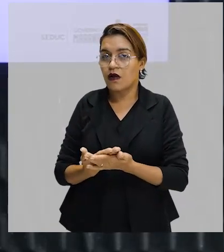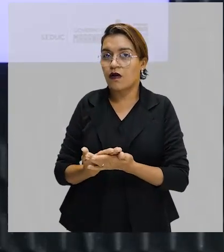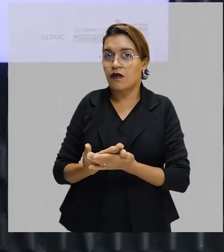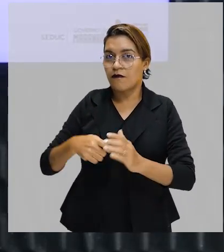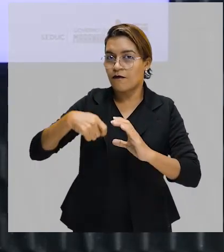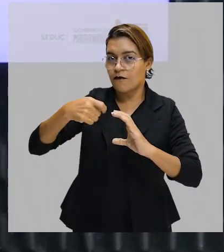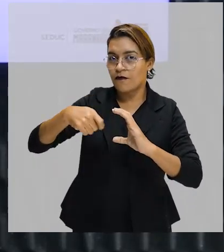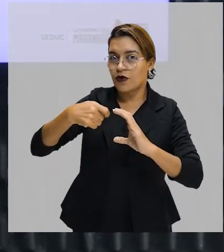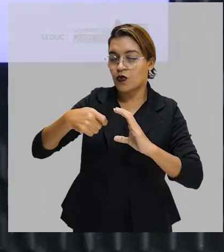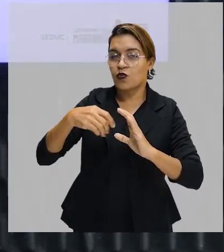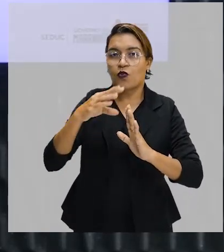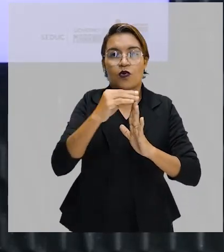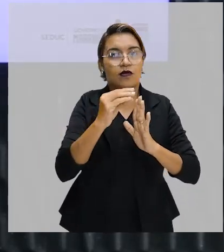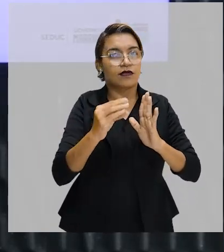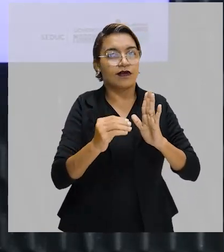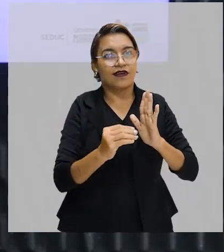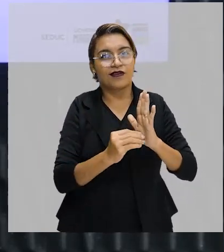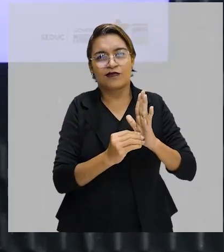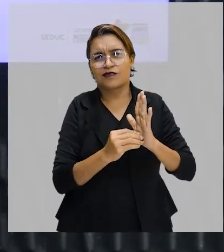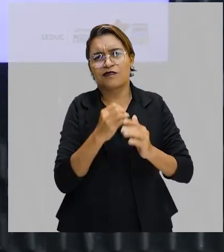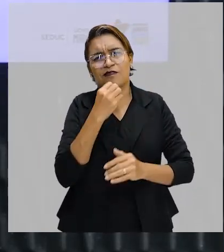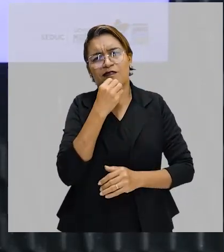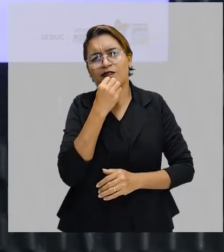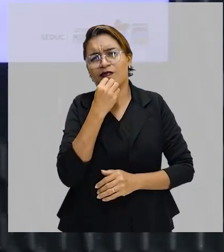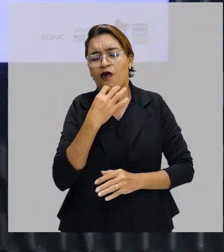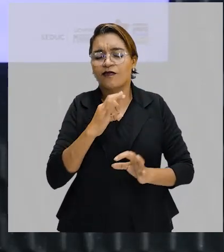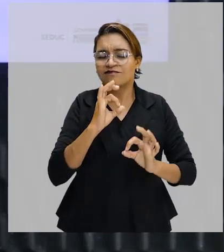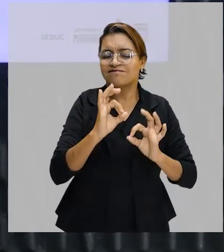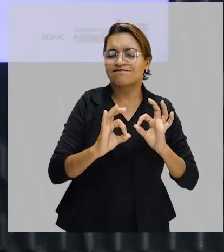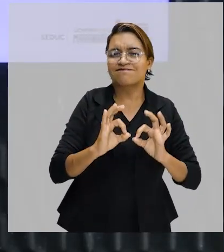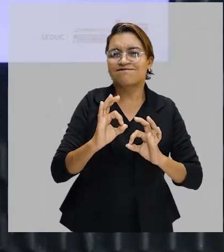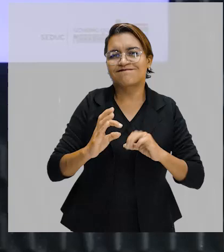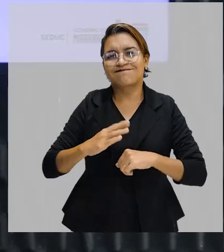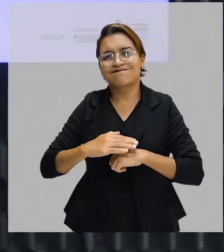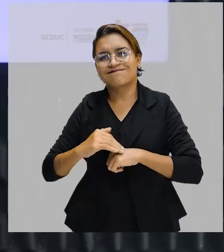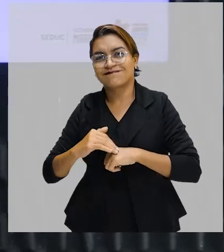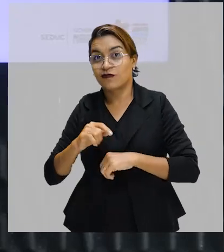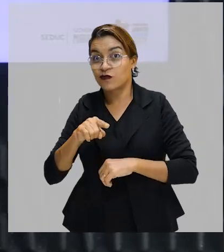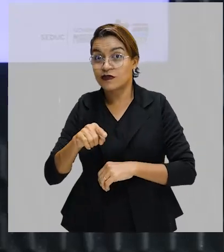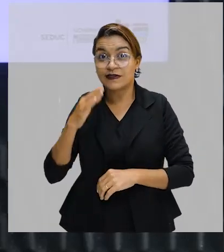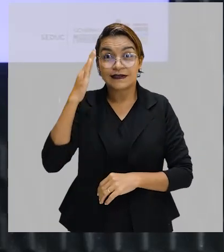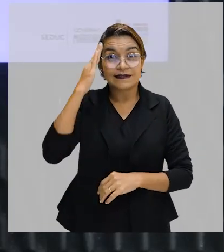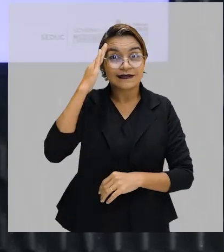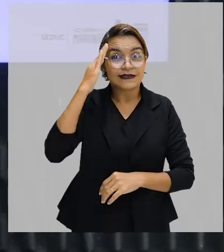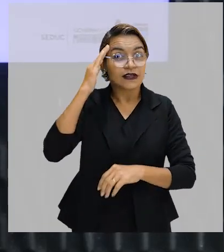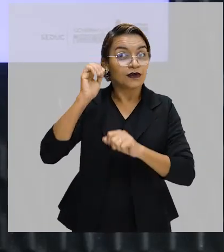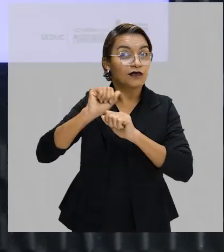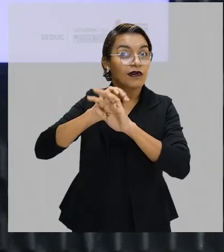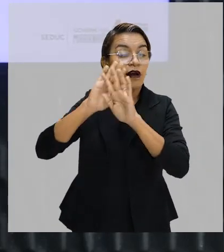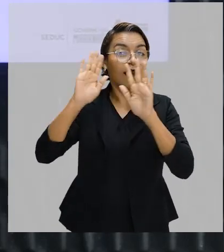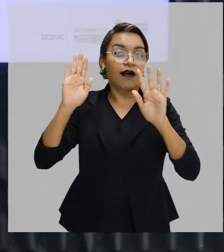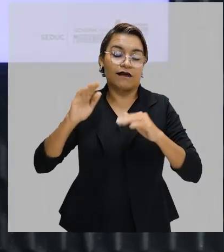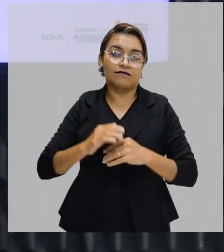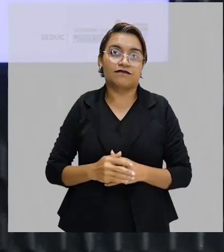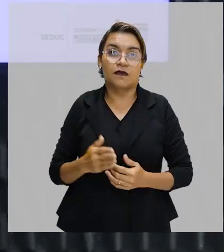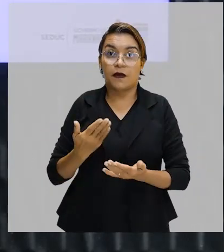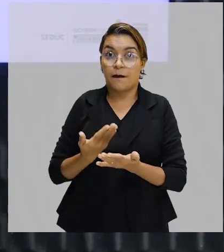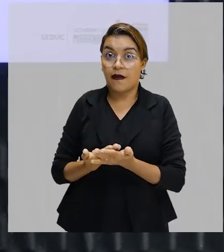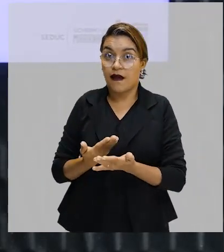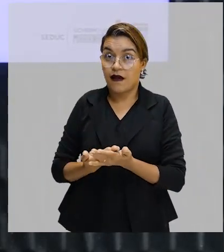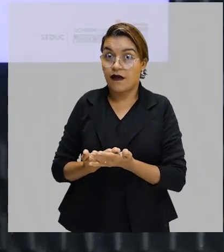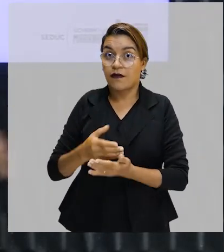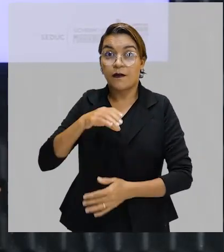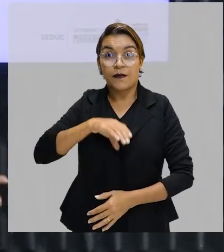tão carinhosa preparando tudo para que vocês entendam Realmente isso é uma aula de língua portuguesa